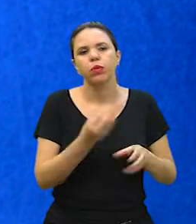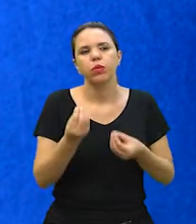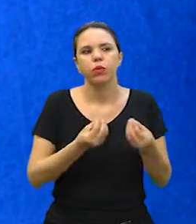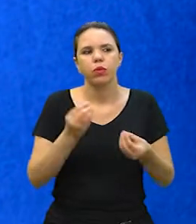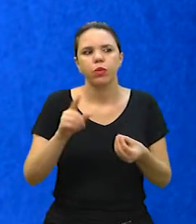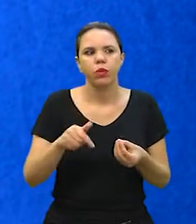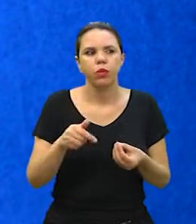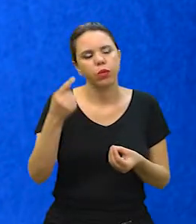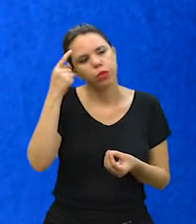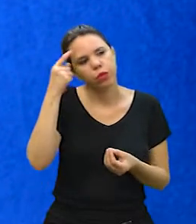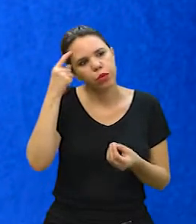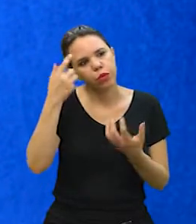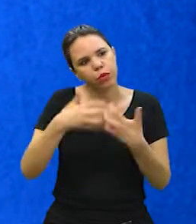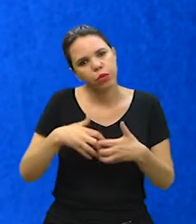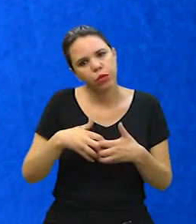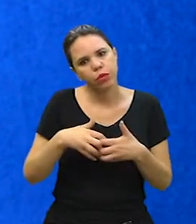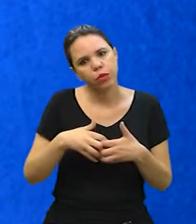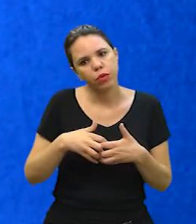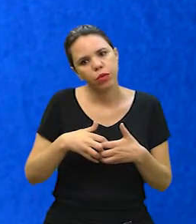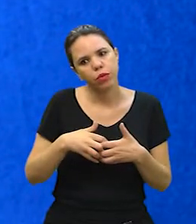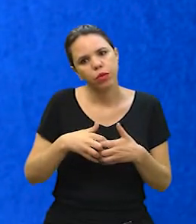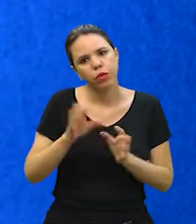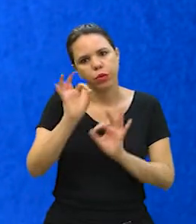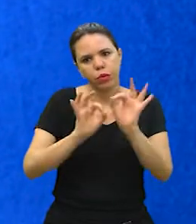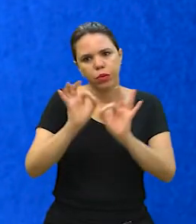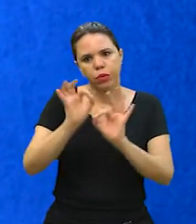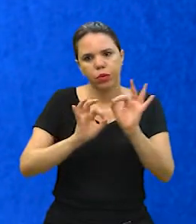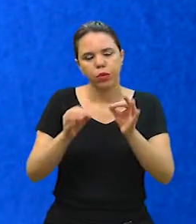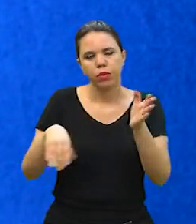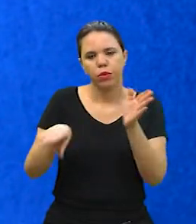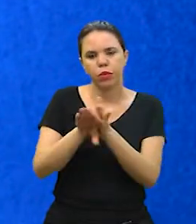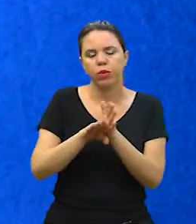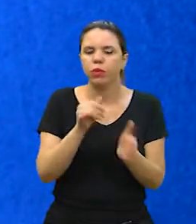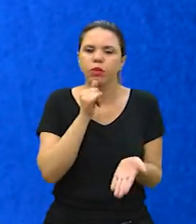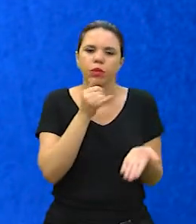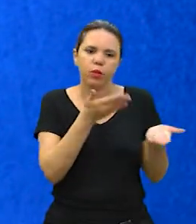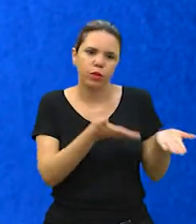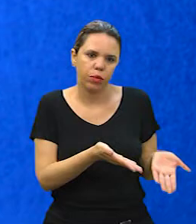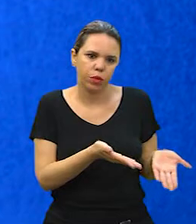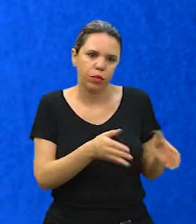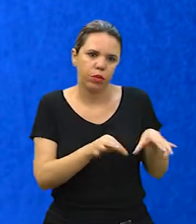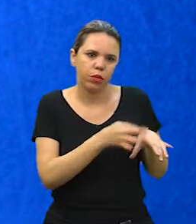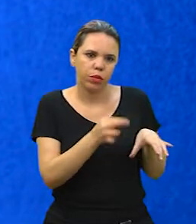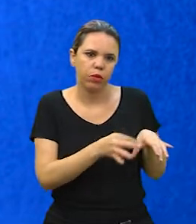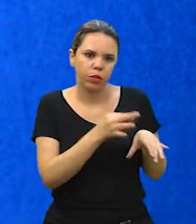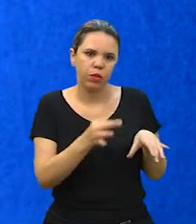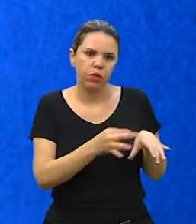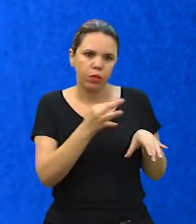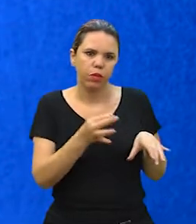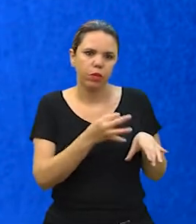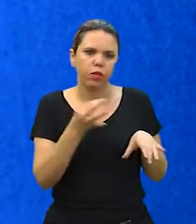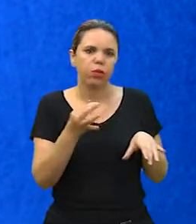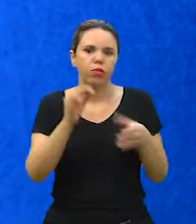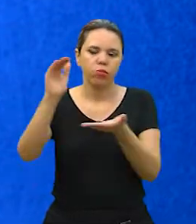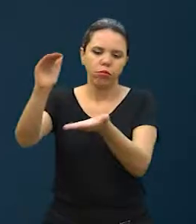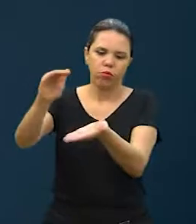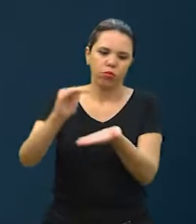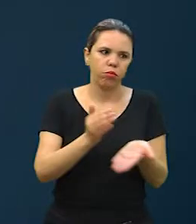era isso? Como você pensou na formatação para chegar, por exemplo, nesse costureira